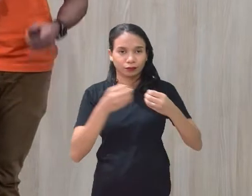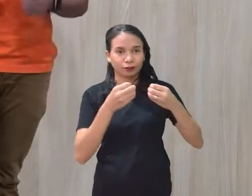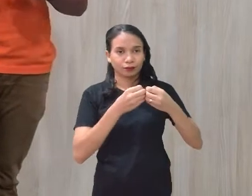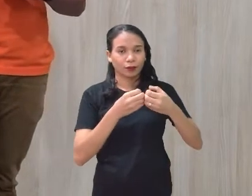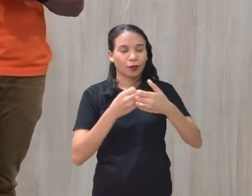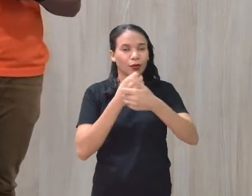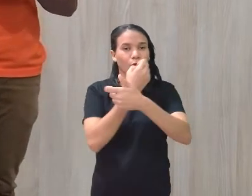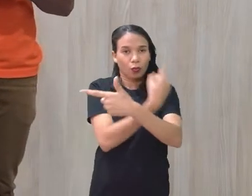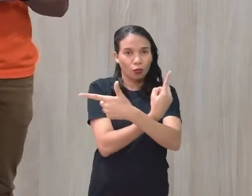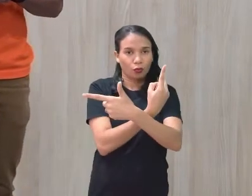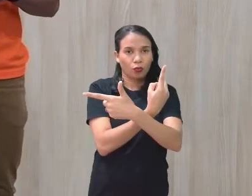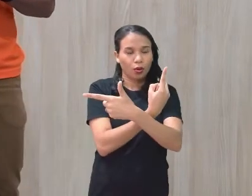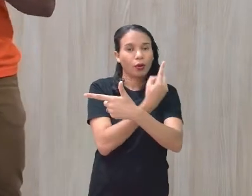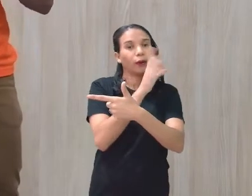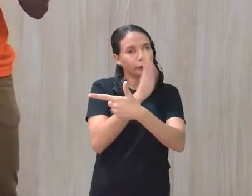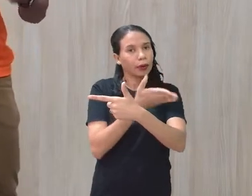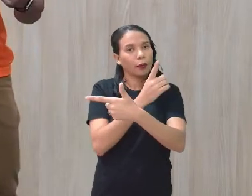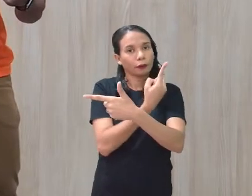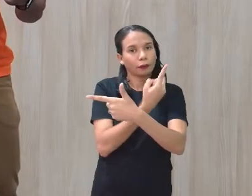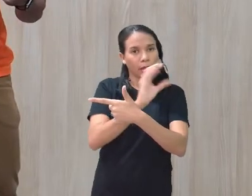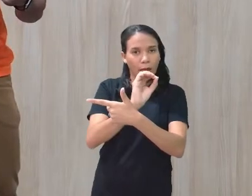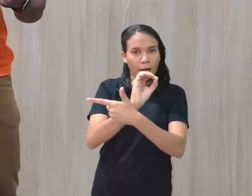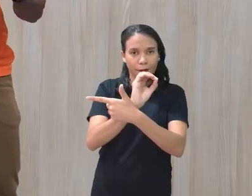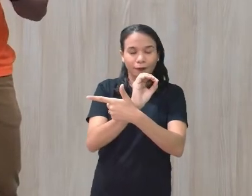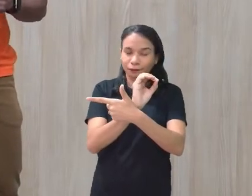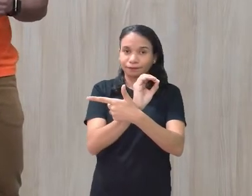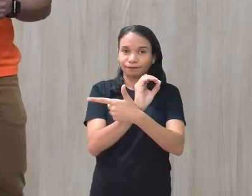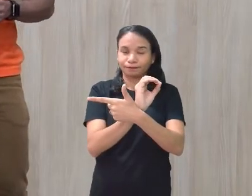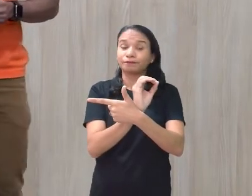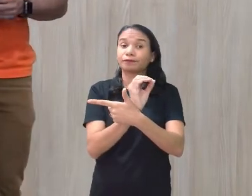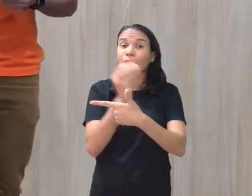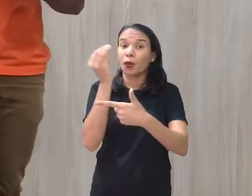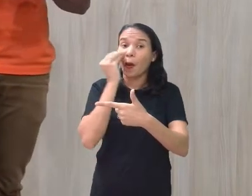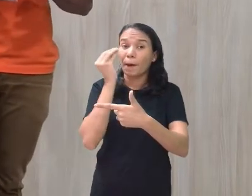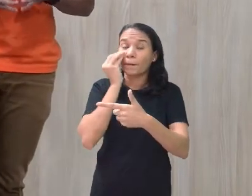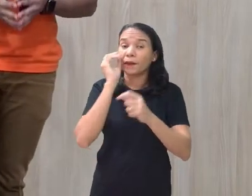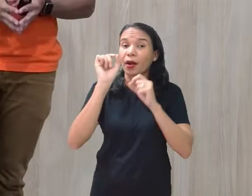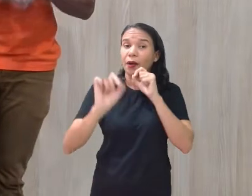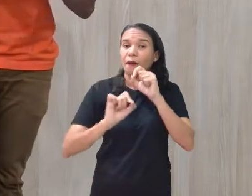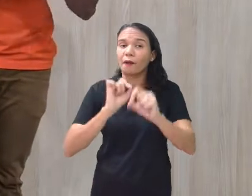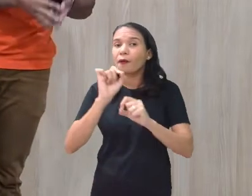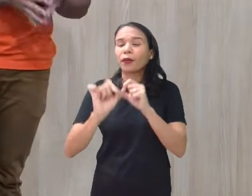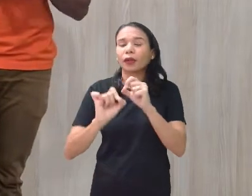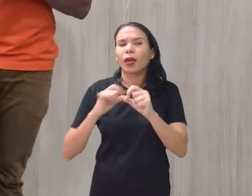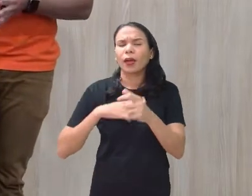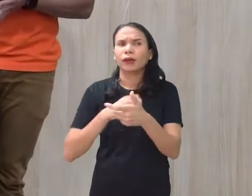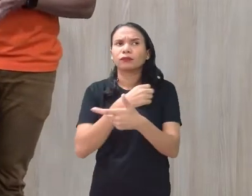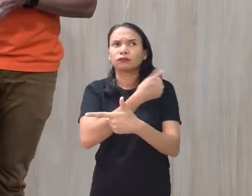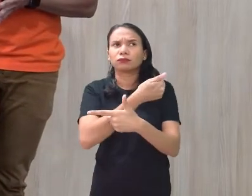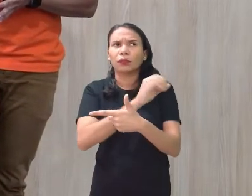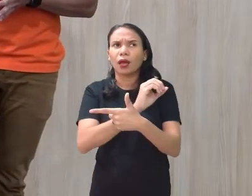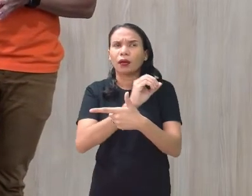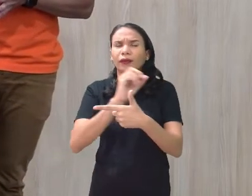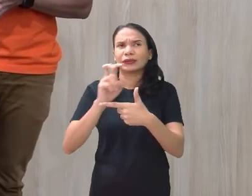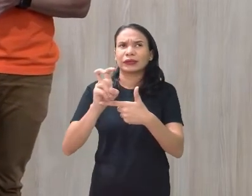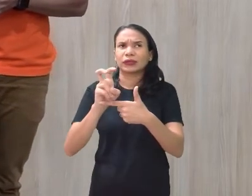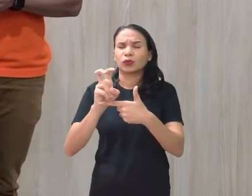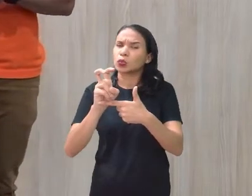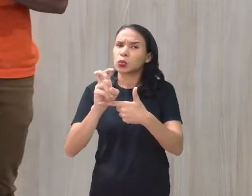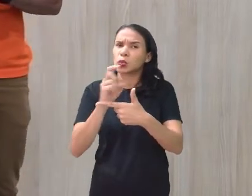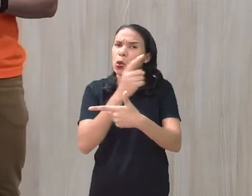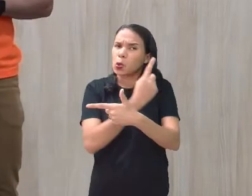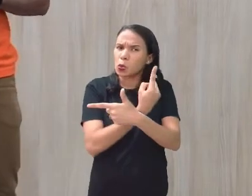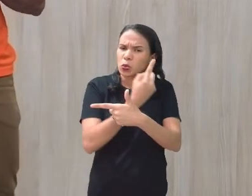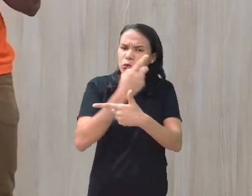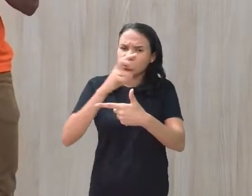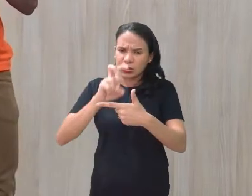Aí eu transformei o 1 num 10. Mas observa que a divisão é de 1 por 5, certo? Então, se